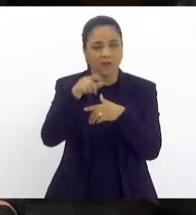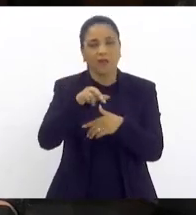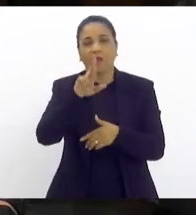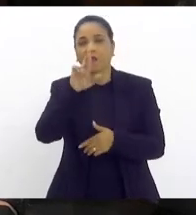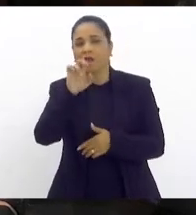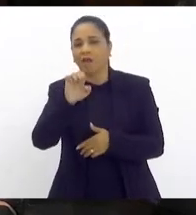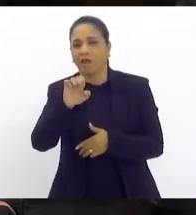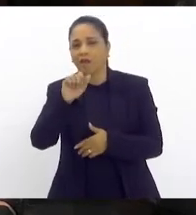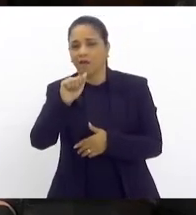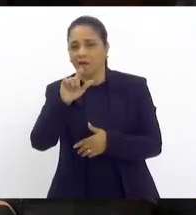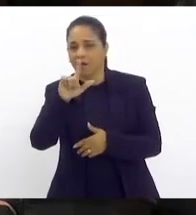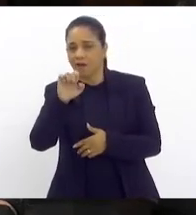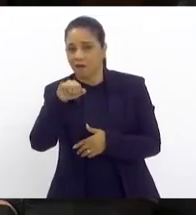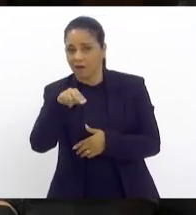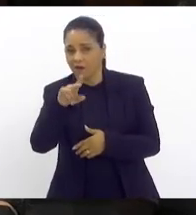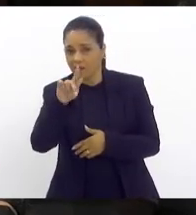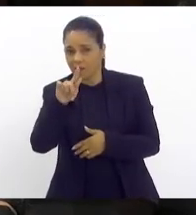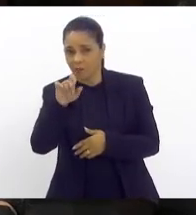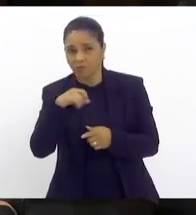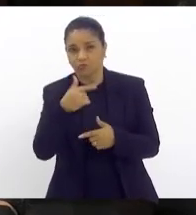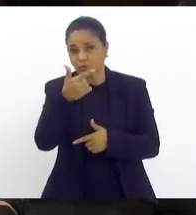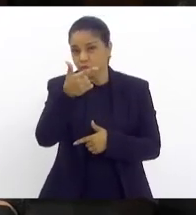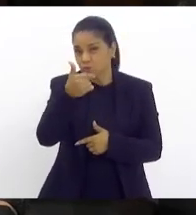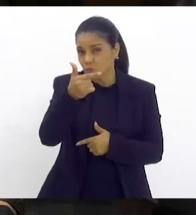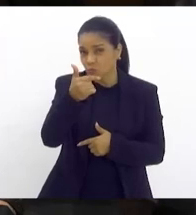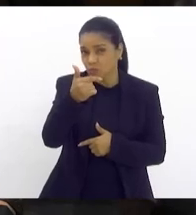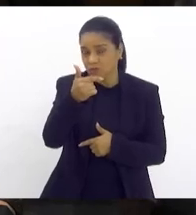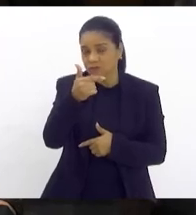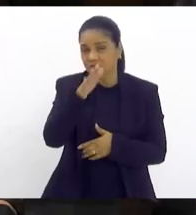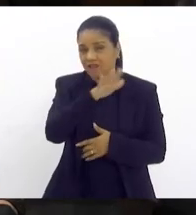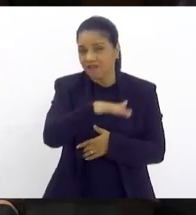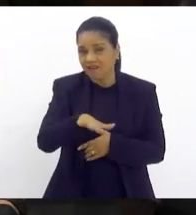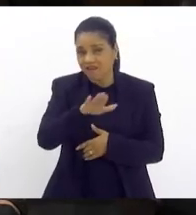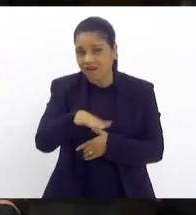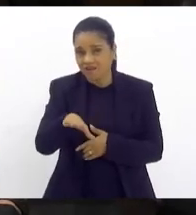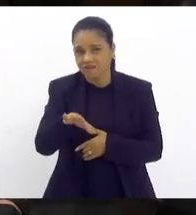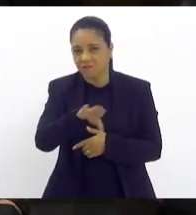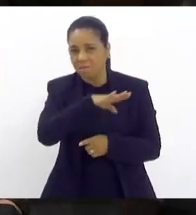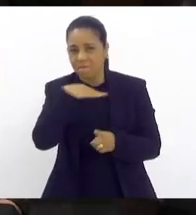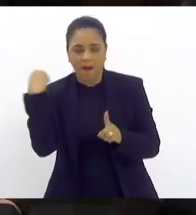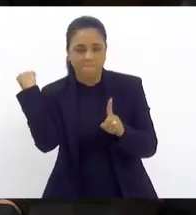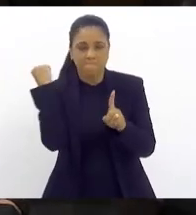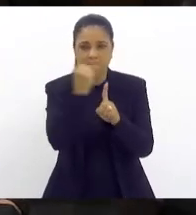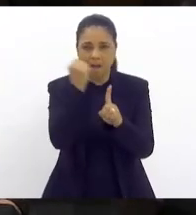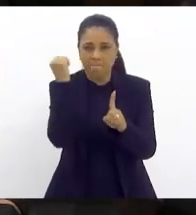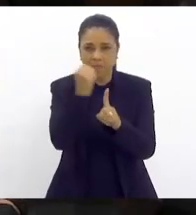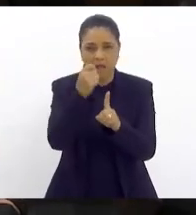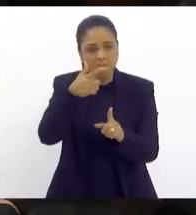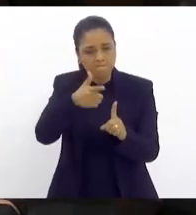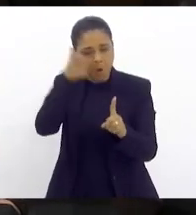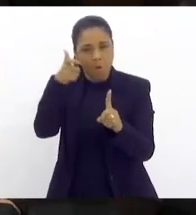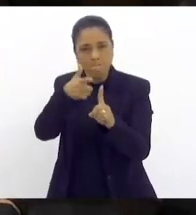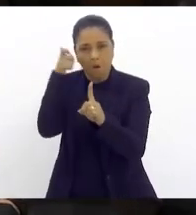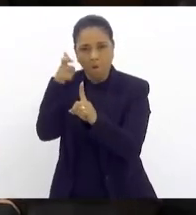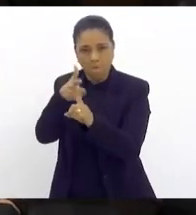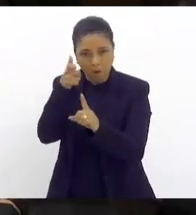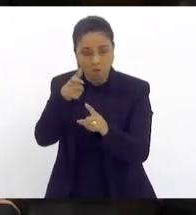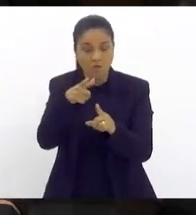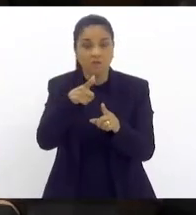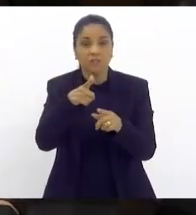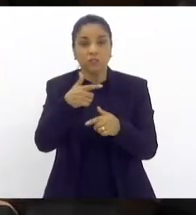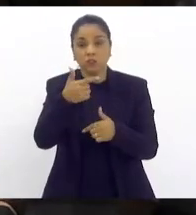onde 12 crianças foram assassinadas entre essa entre essas 12 crianças